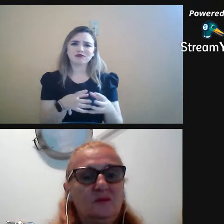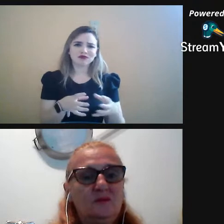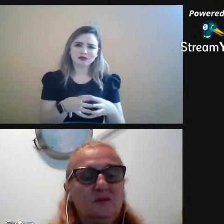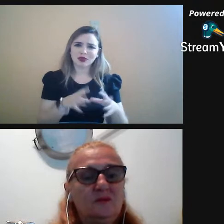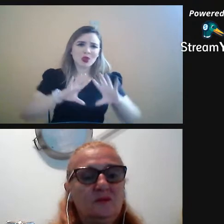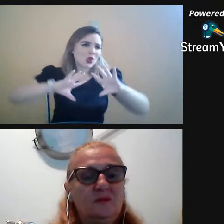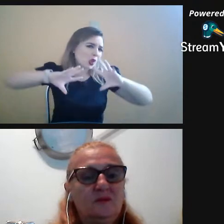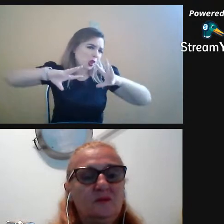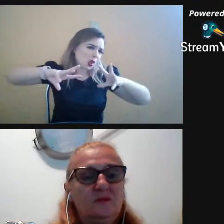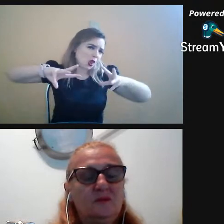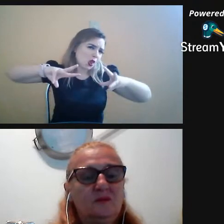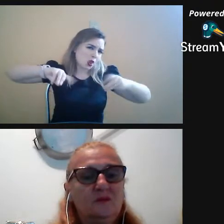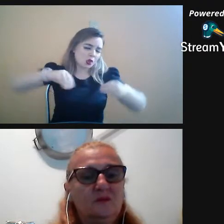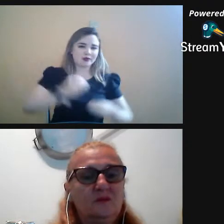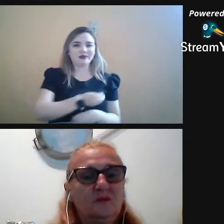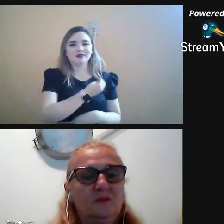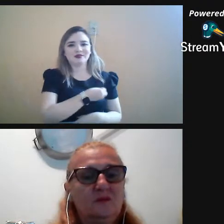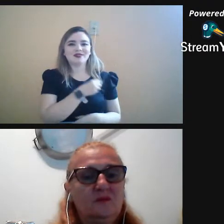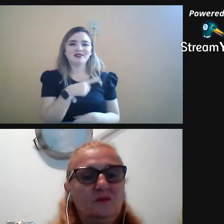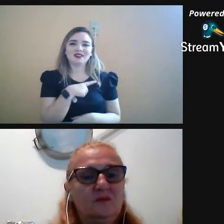conjunto de seres vivos que tem ali.